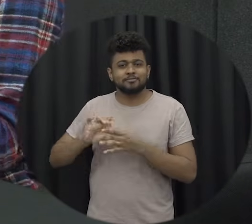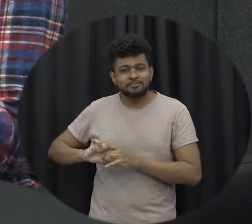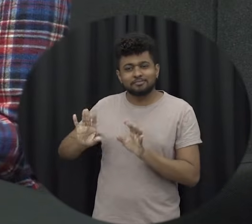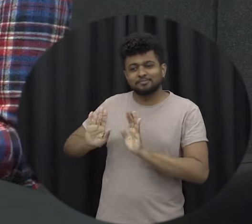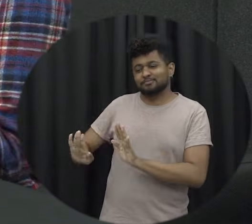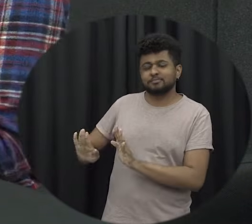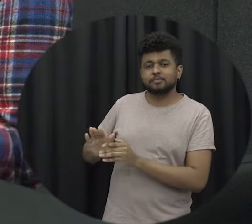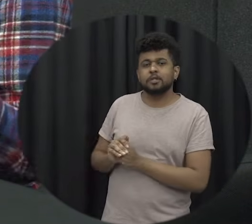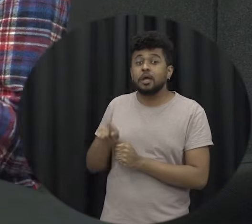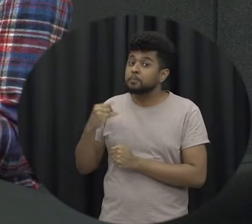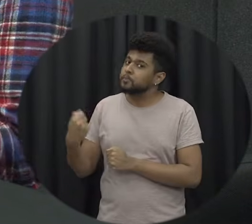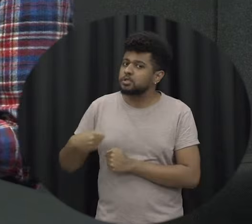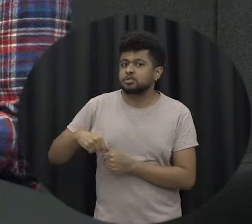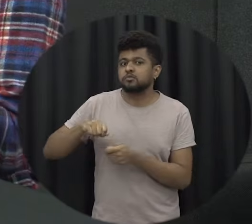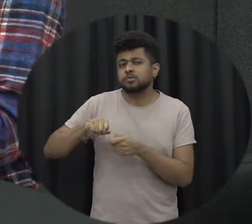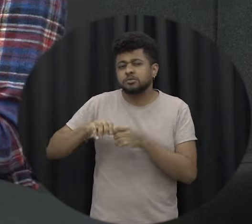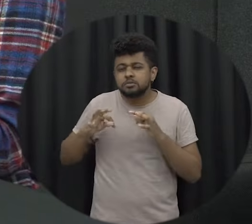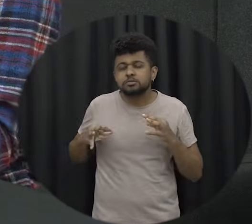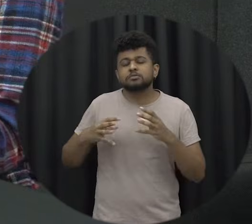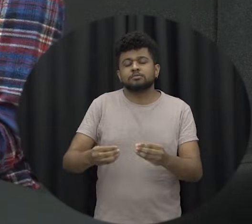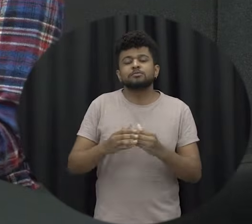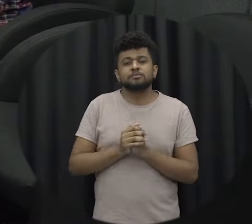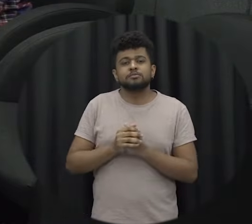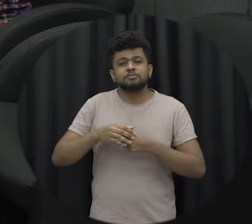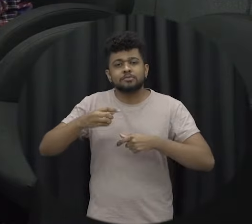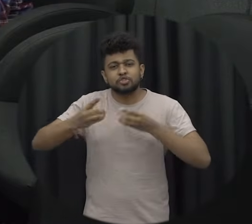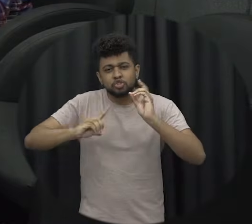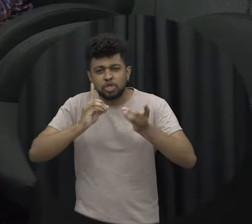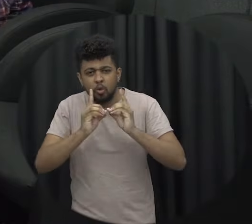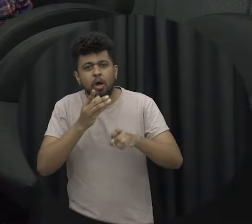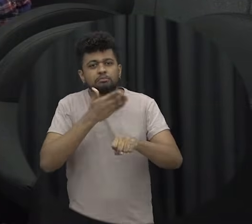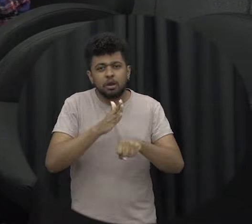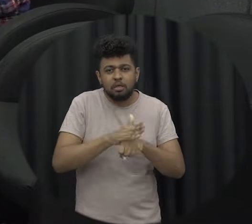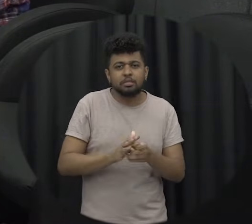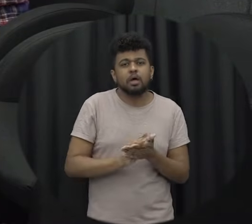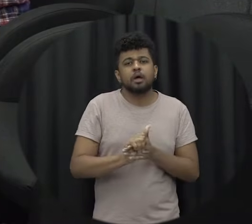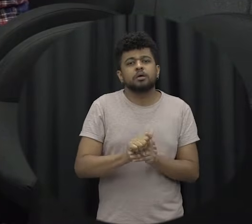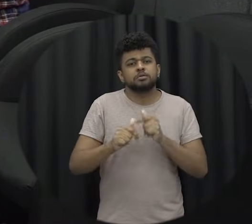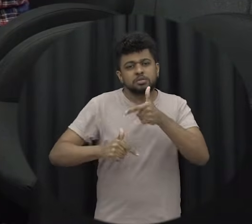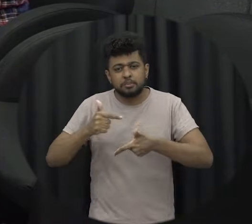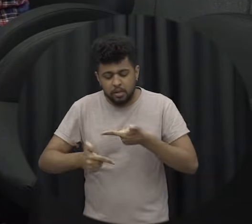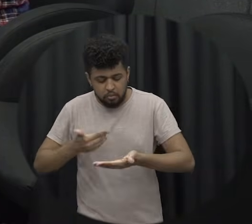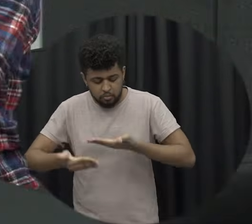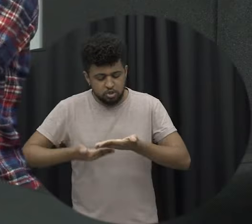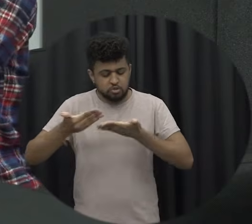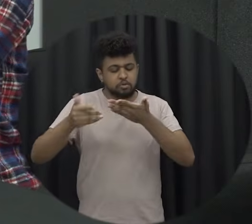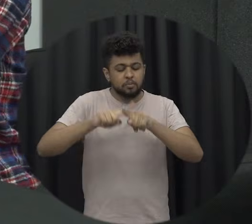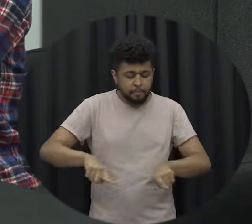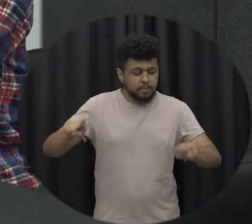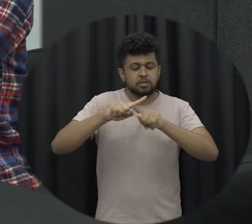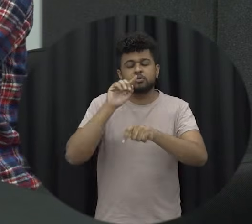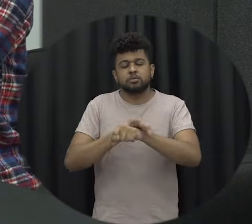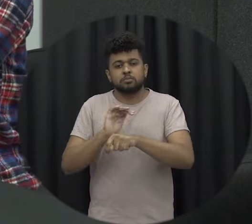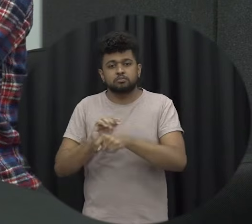tudo, dialogar, treinar, né, trabalhar os procedimentos ao mesmo tempo em que a gente mostra que a matemática não é só